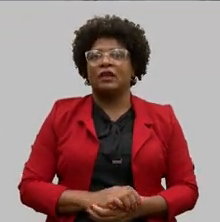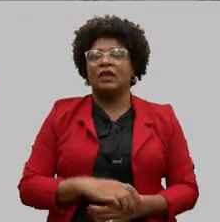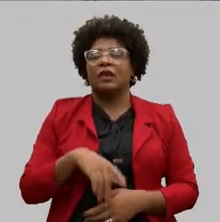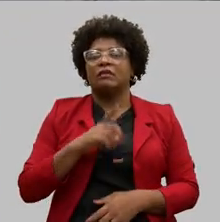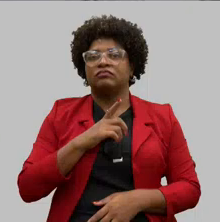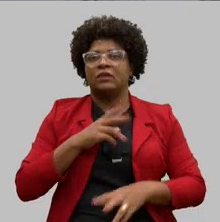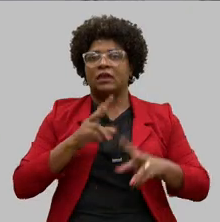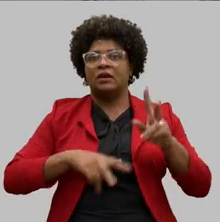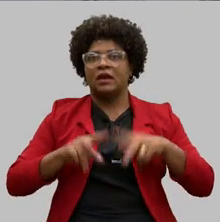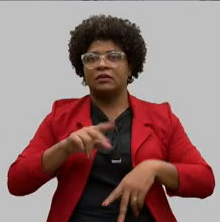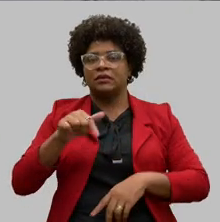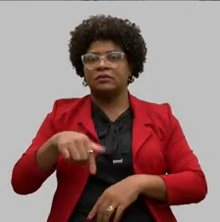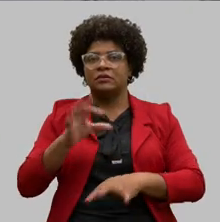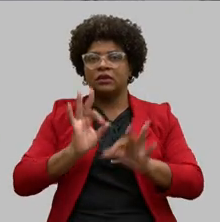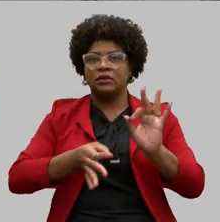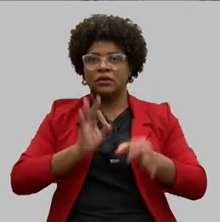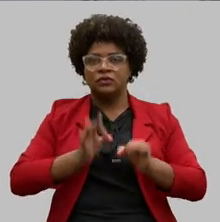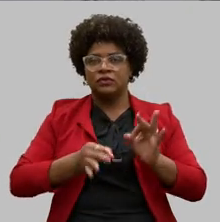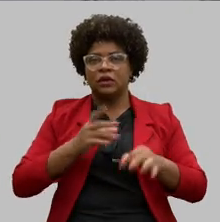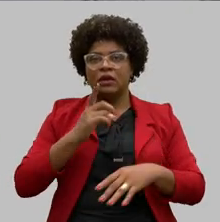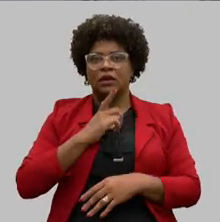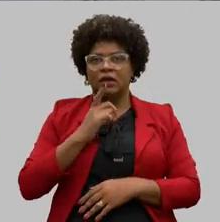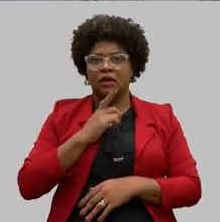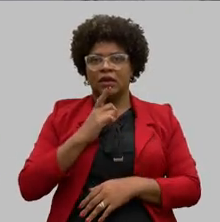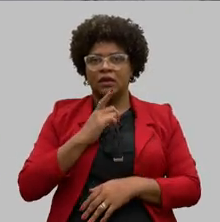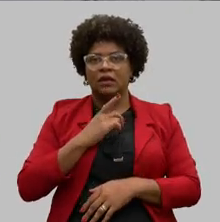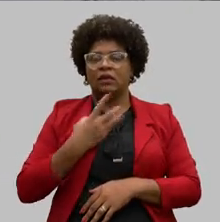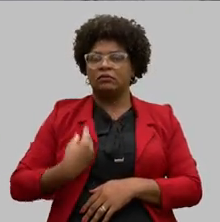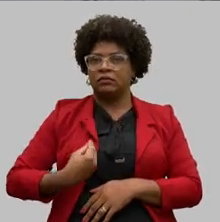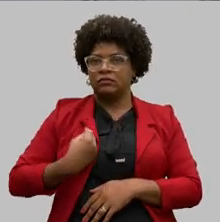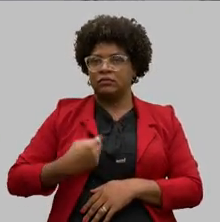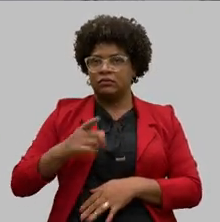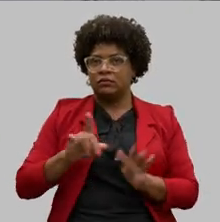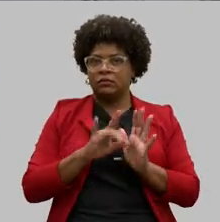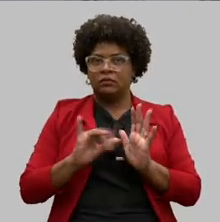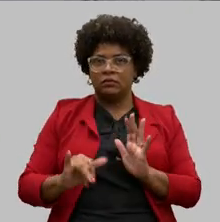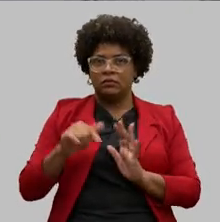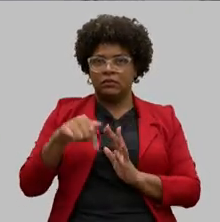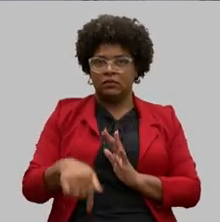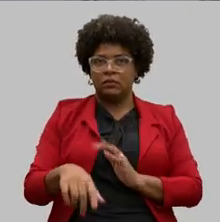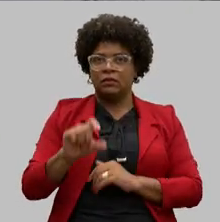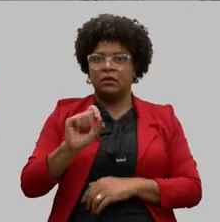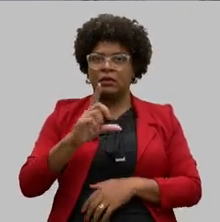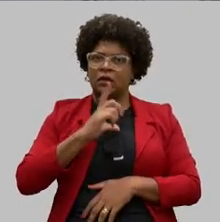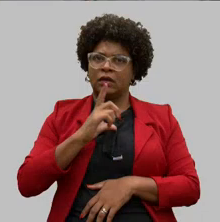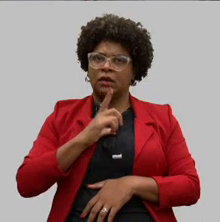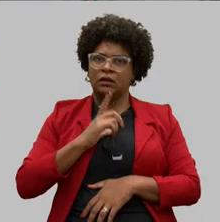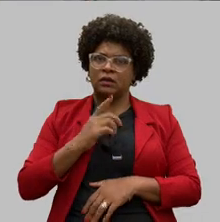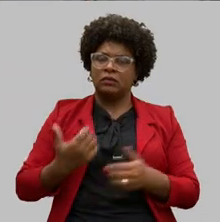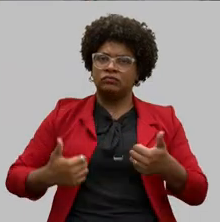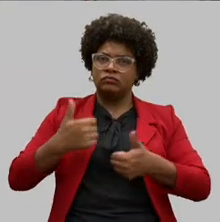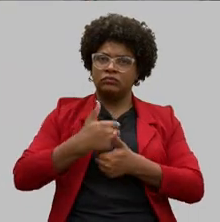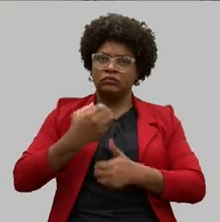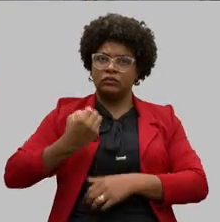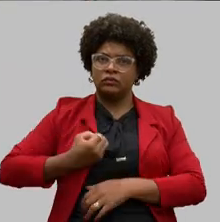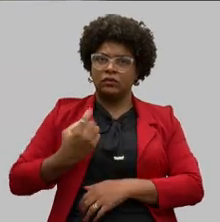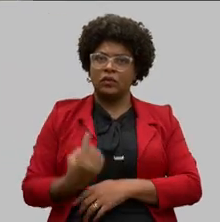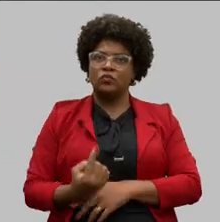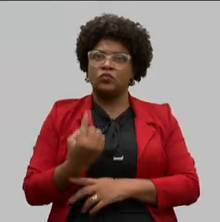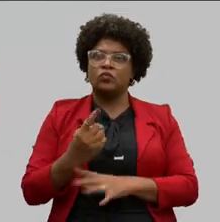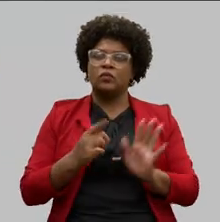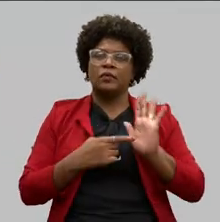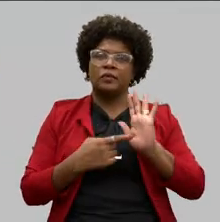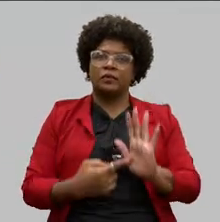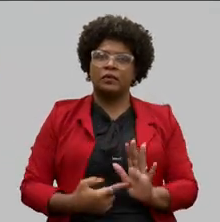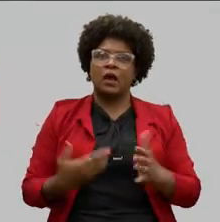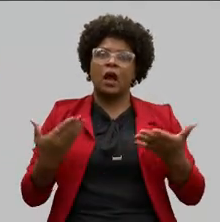justiça concluiu pela judici cdade constitucionalidade e legalidade da proposição na forma do substitutivo número 1 que apresentou vem agora